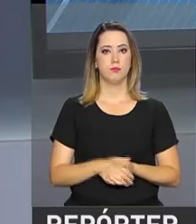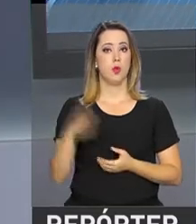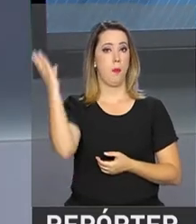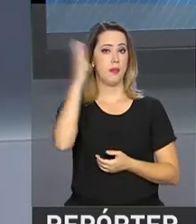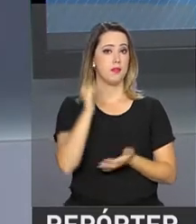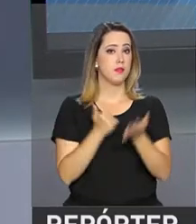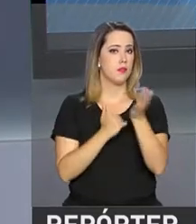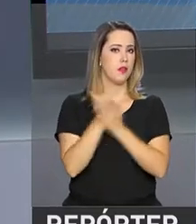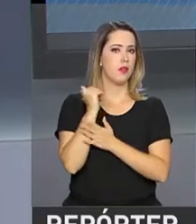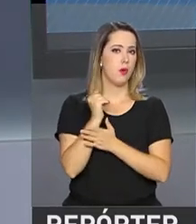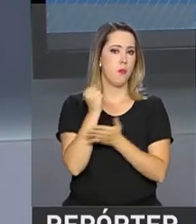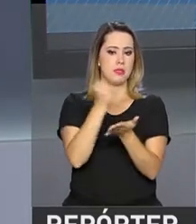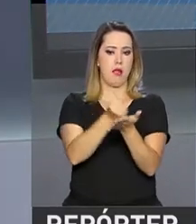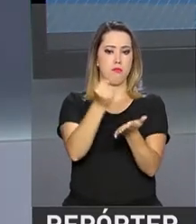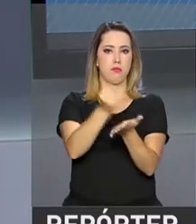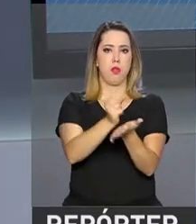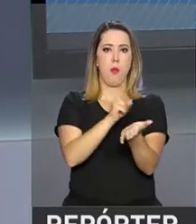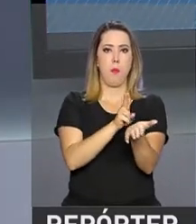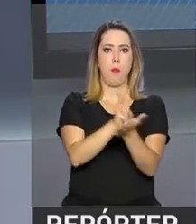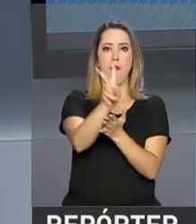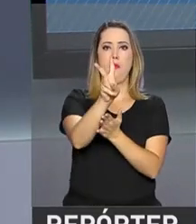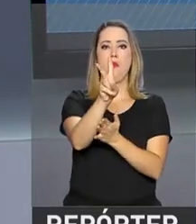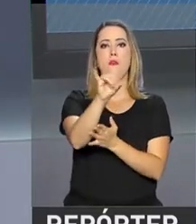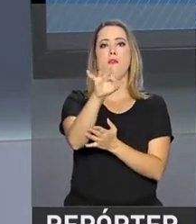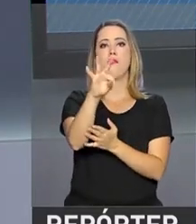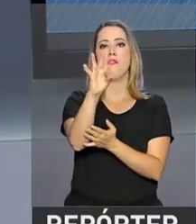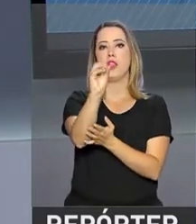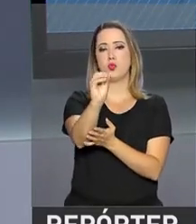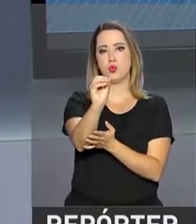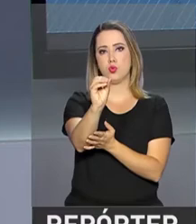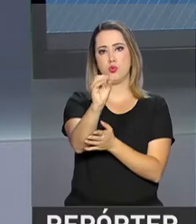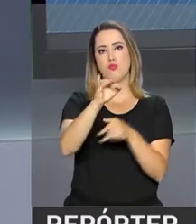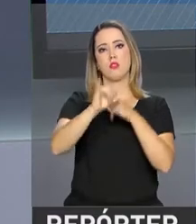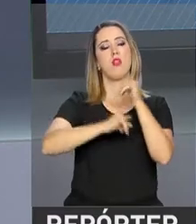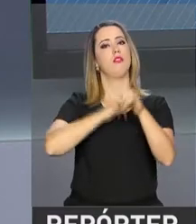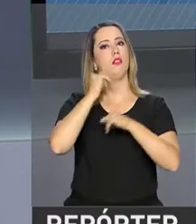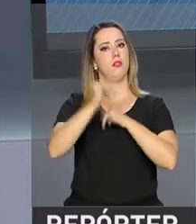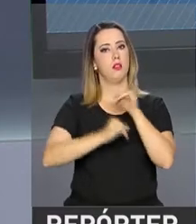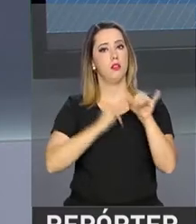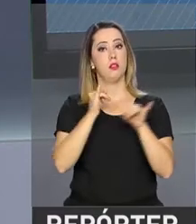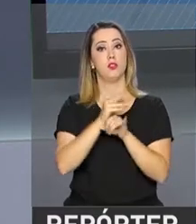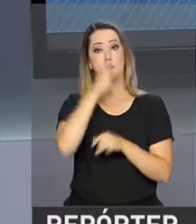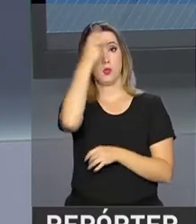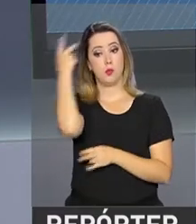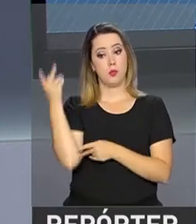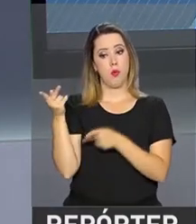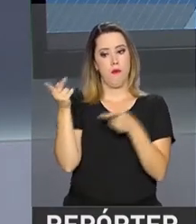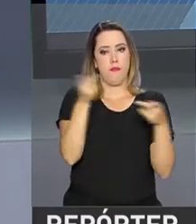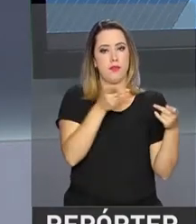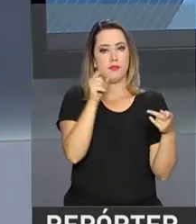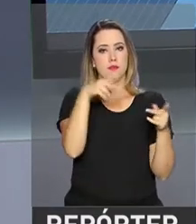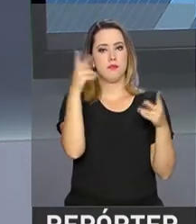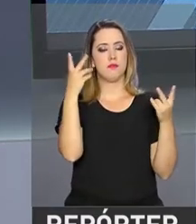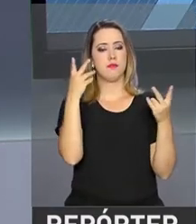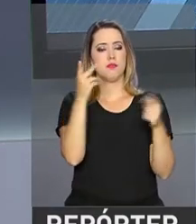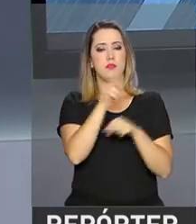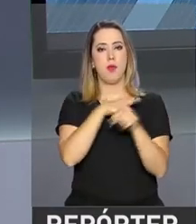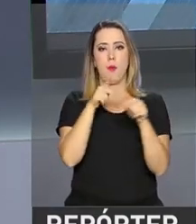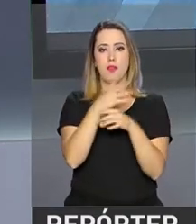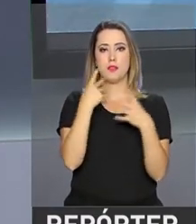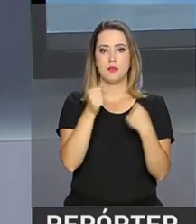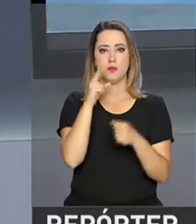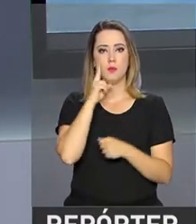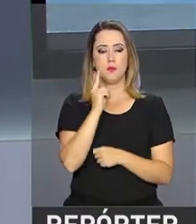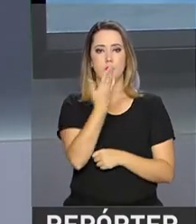vai começar a emitir visto eletrônico para os turistas que vierem visitar o país. Os detalhes dessa novidade nós vamos ver com o